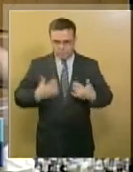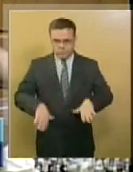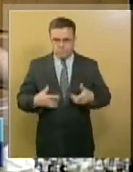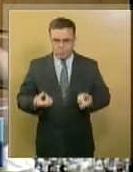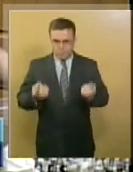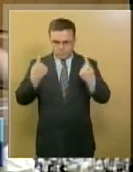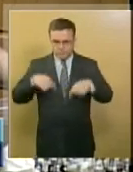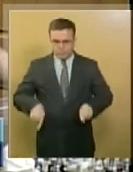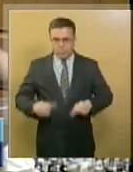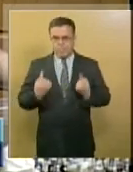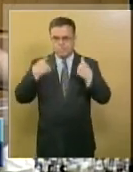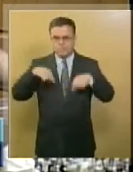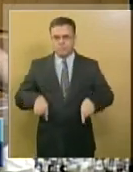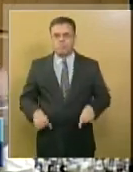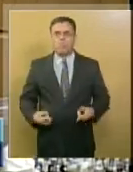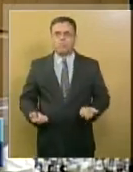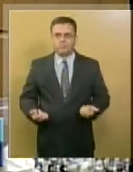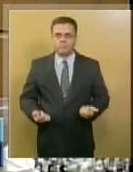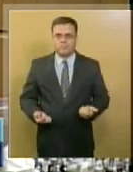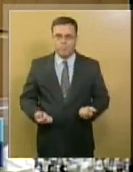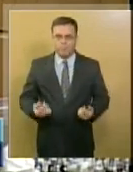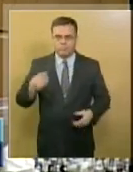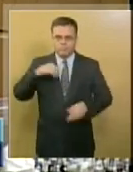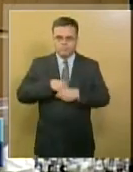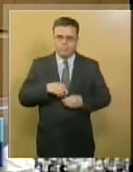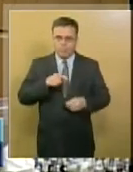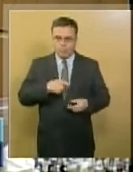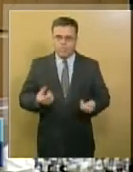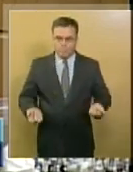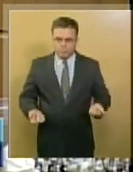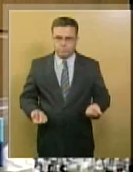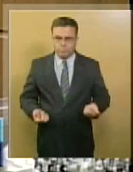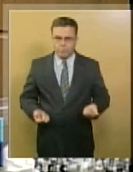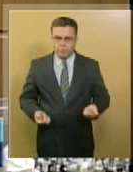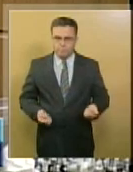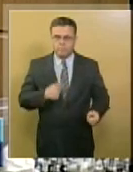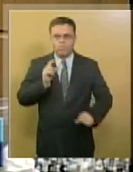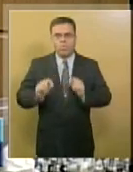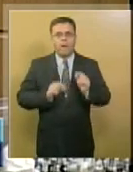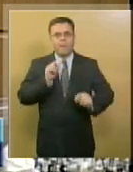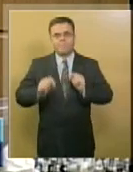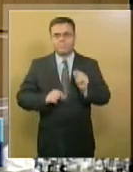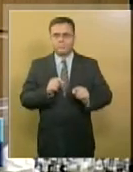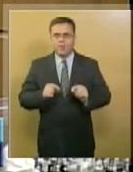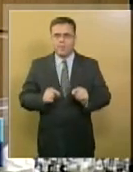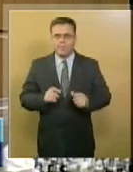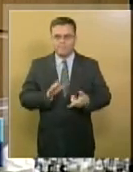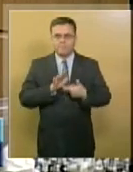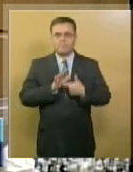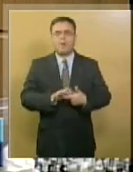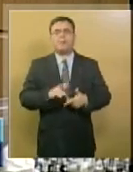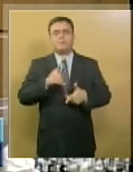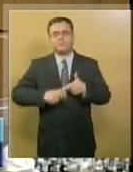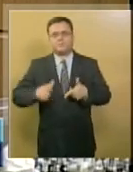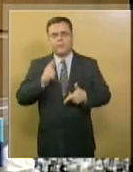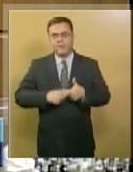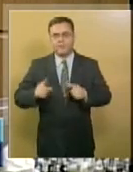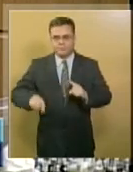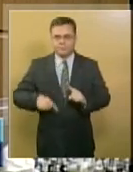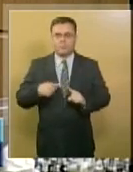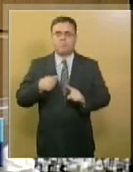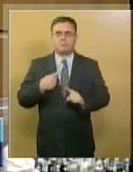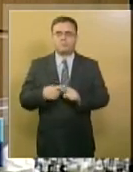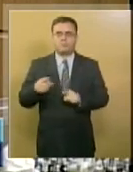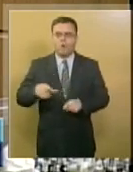sistema neurológico do animal, tem dentro do curral. Então, tudo isso gera mais problemas, porque um animal desse